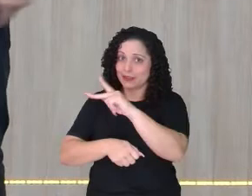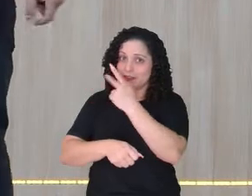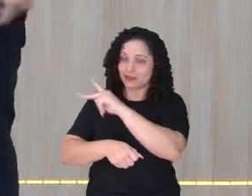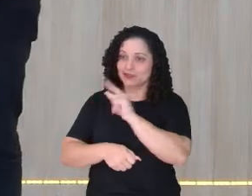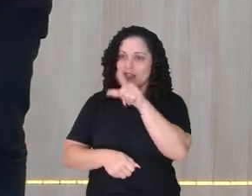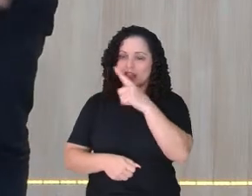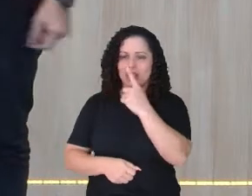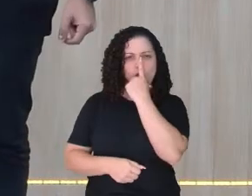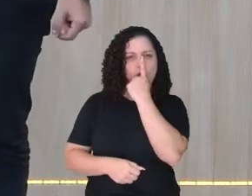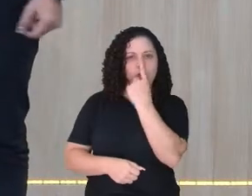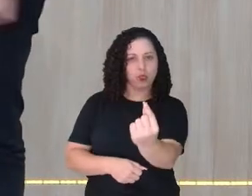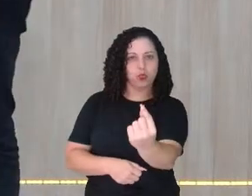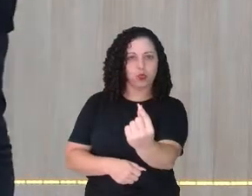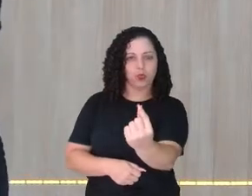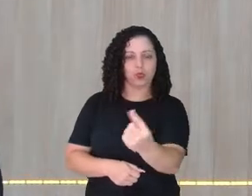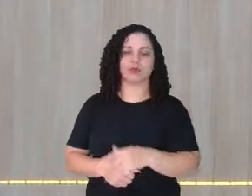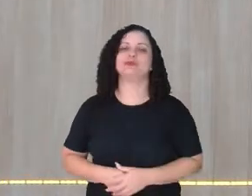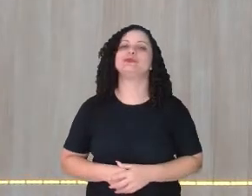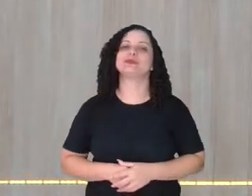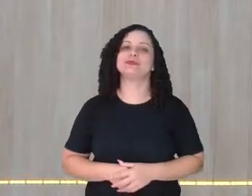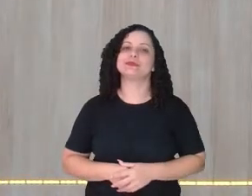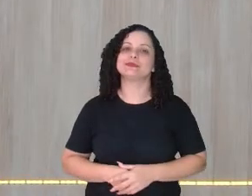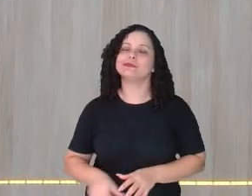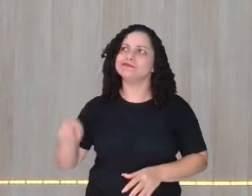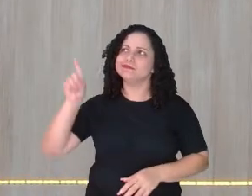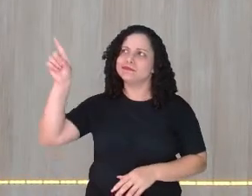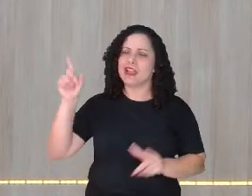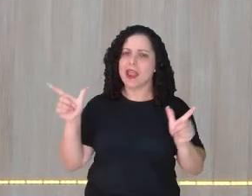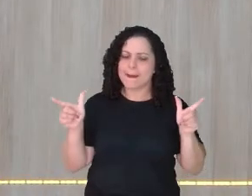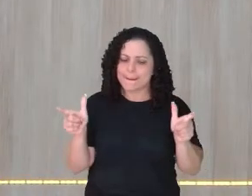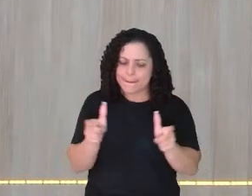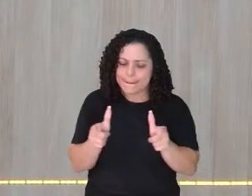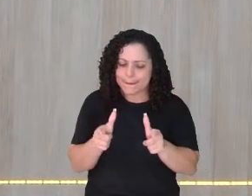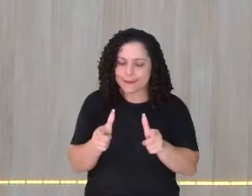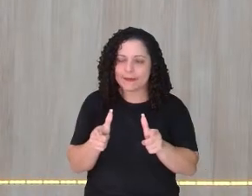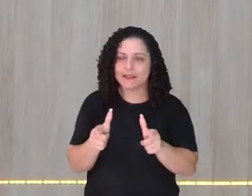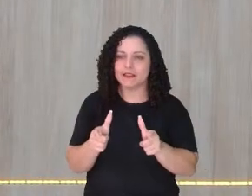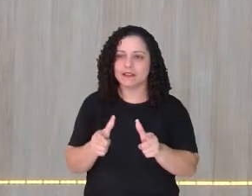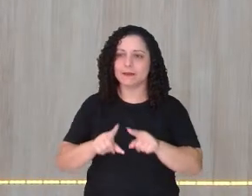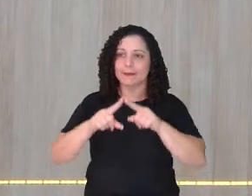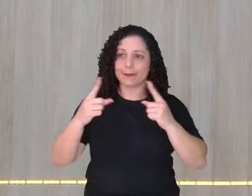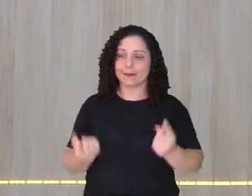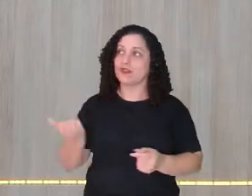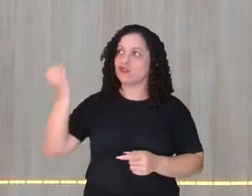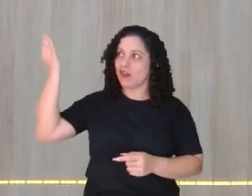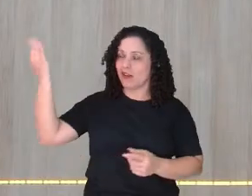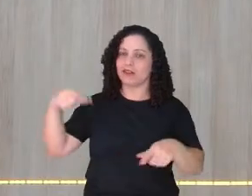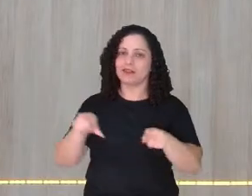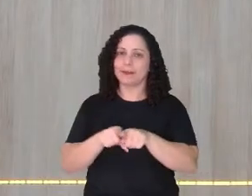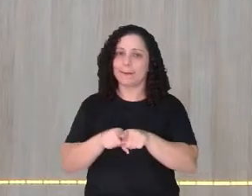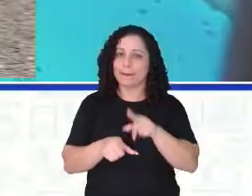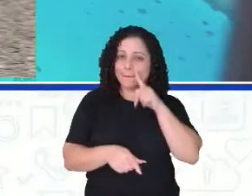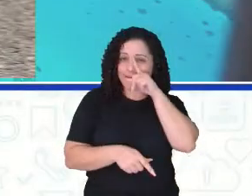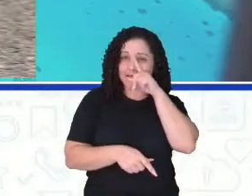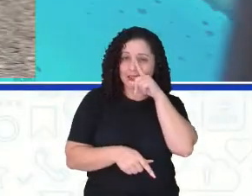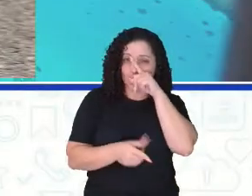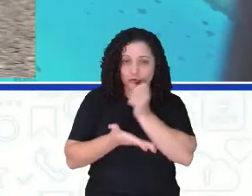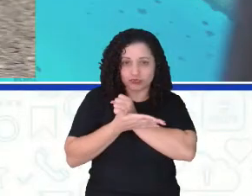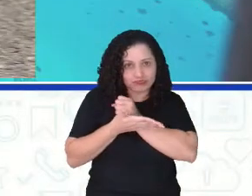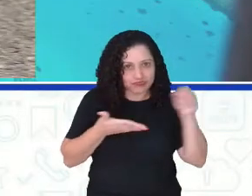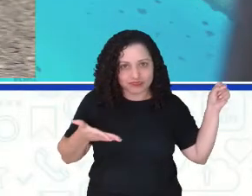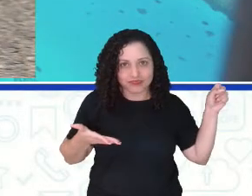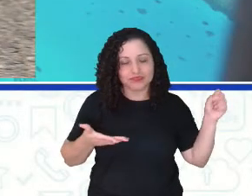pequena ave aí que é fortemente ameaçada de extinção, e a